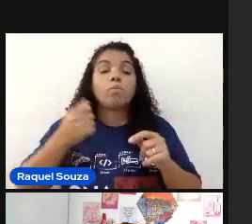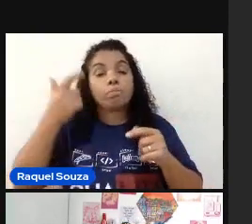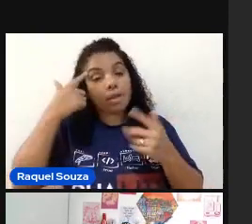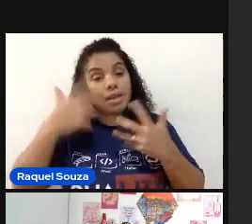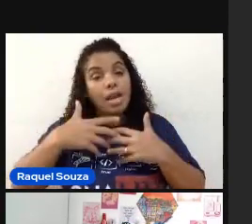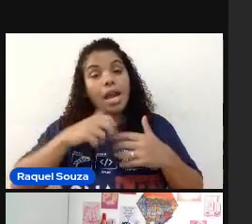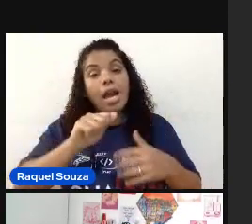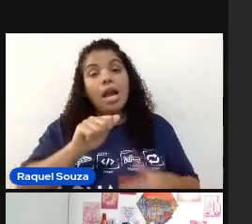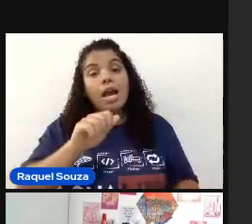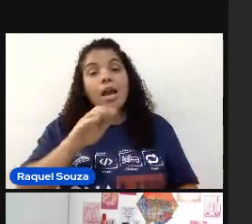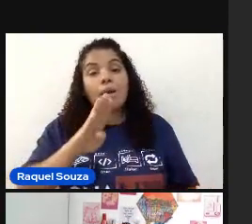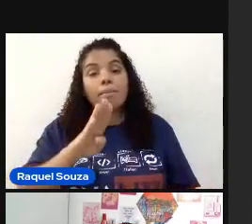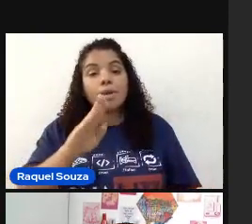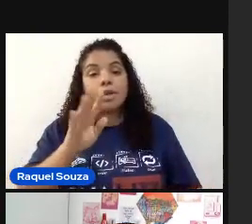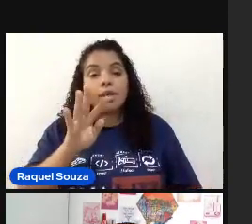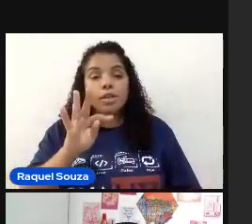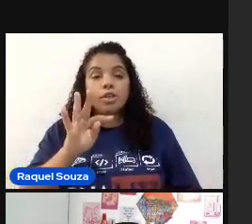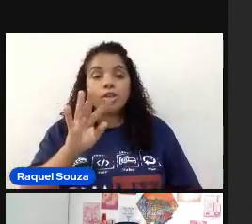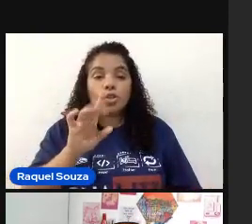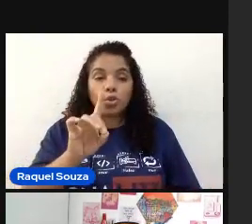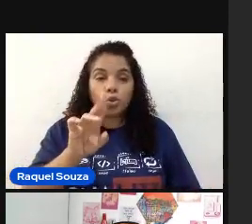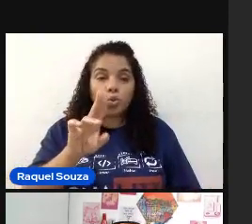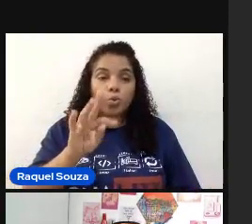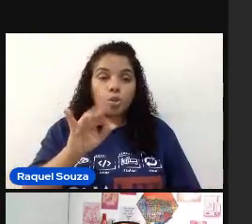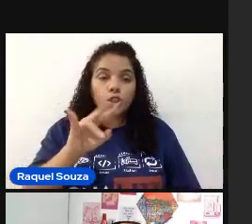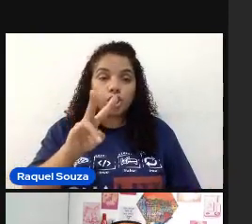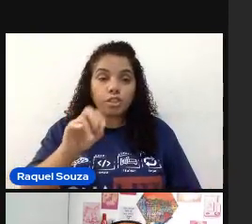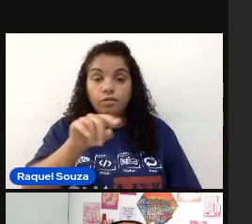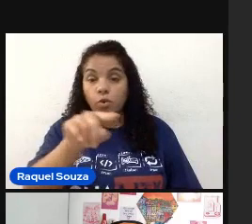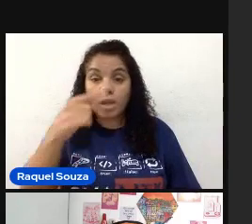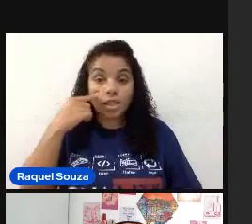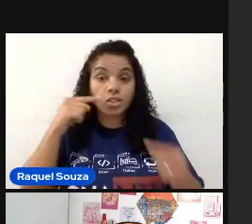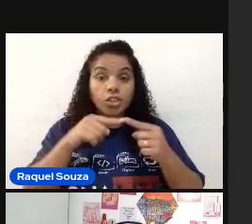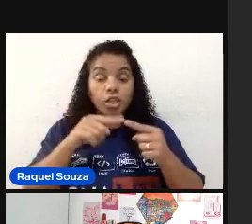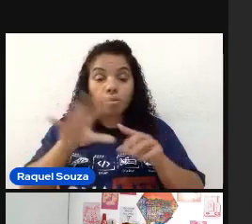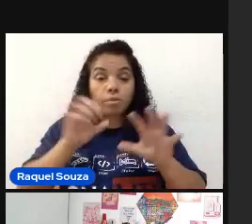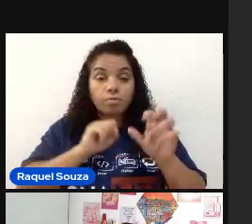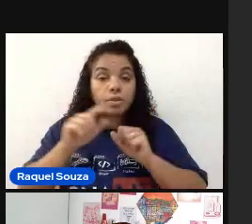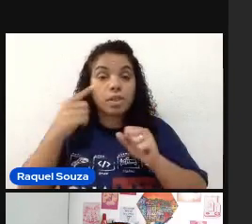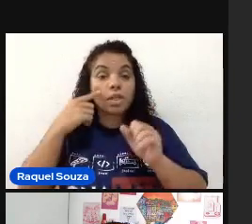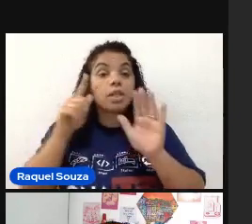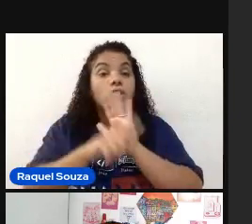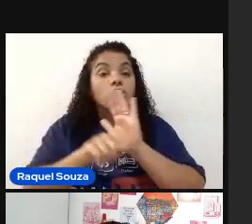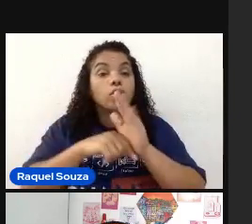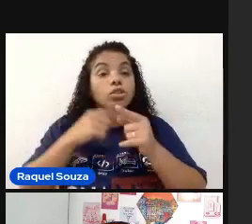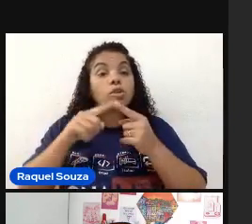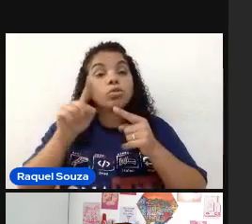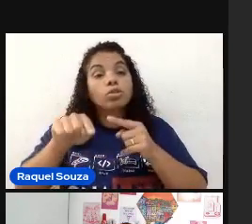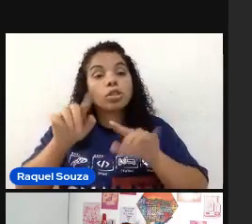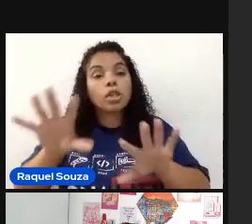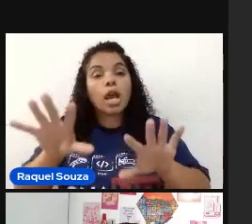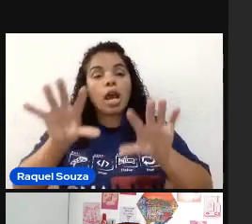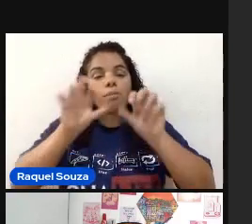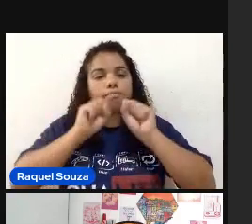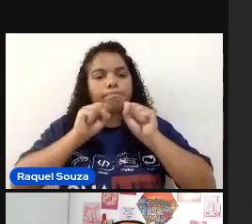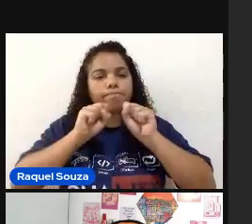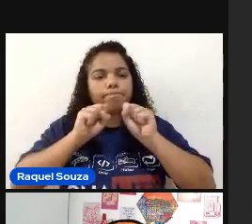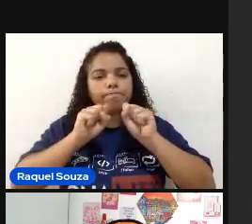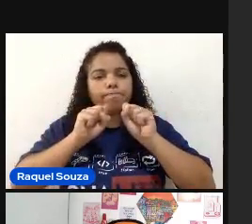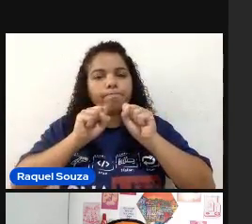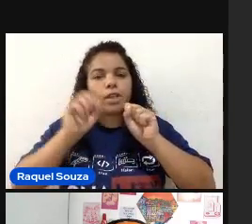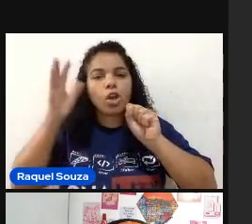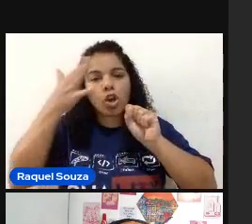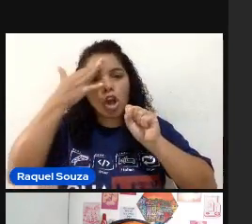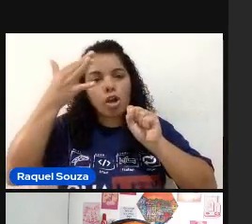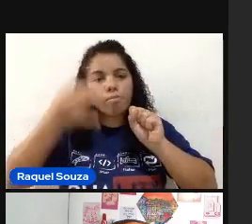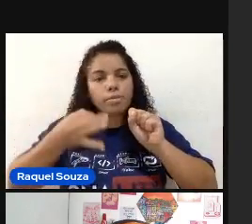nesse tipo de pensamento, a gente busca formular questionamentos através da apreensão ou compreensão dos